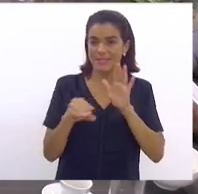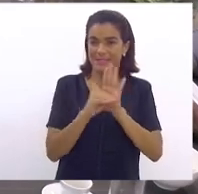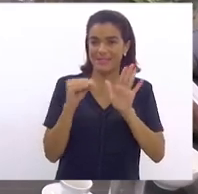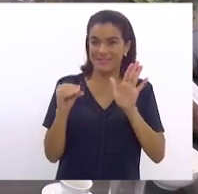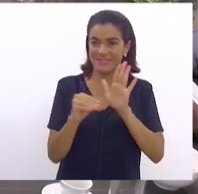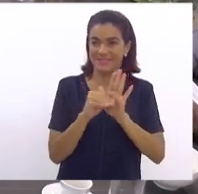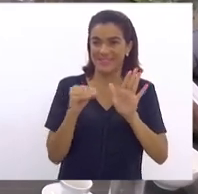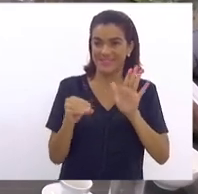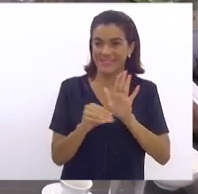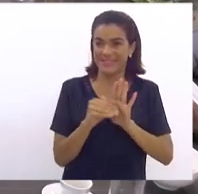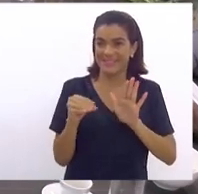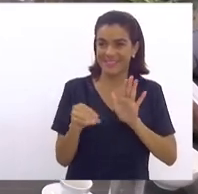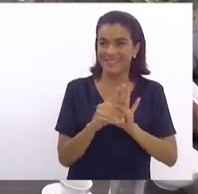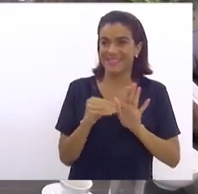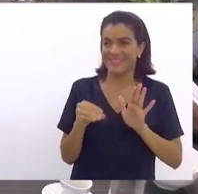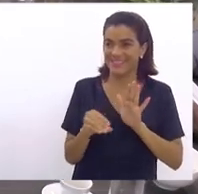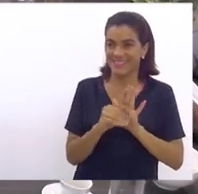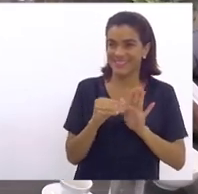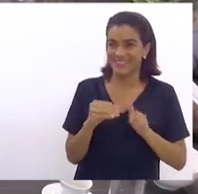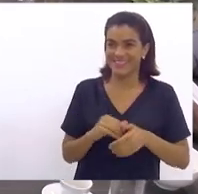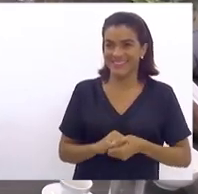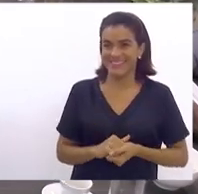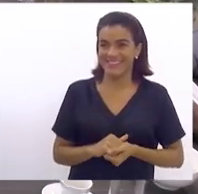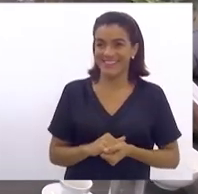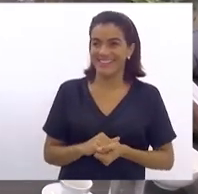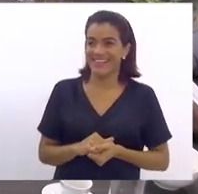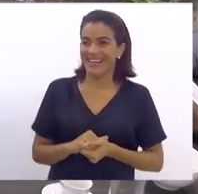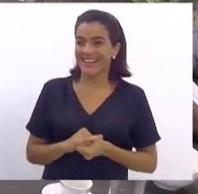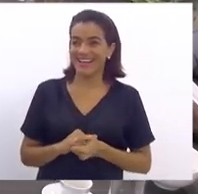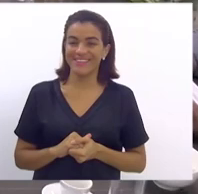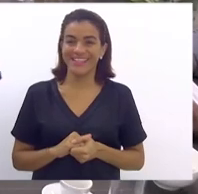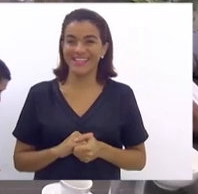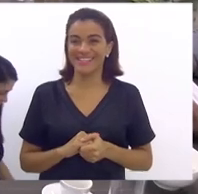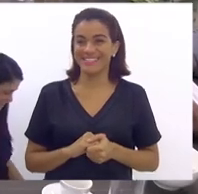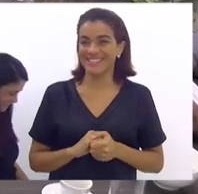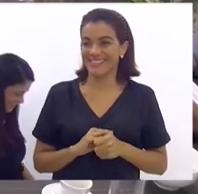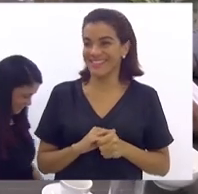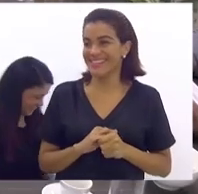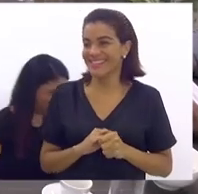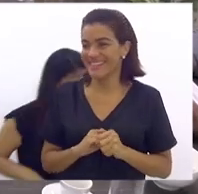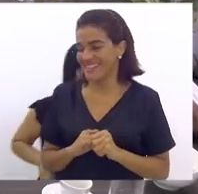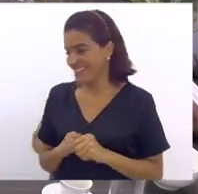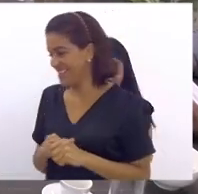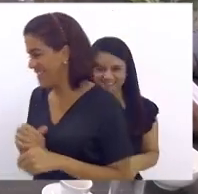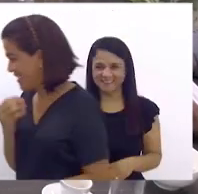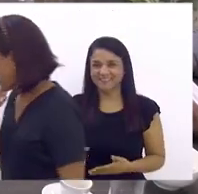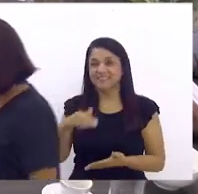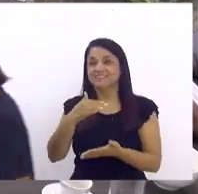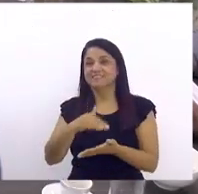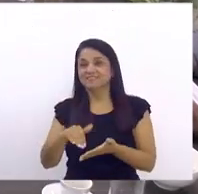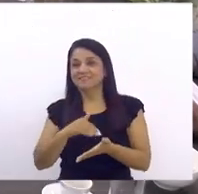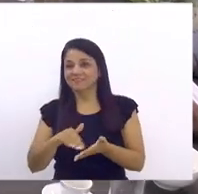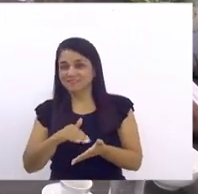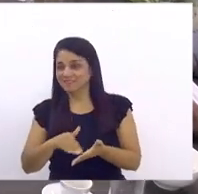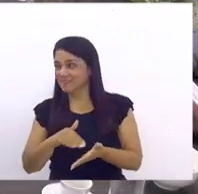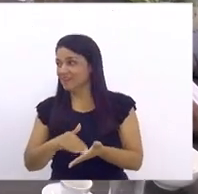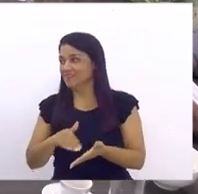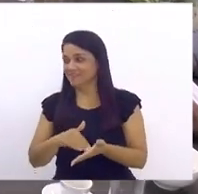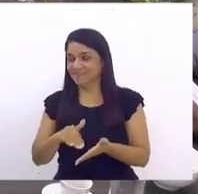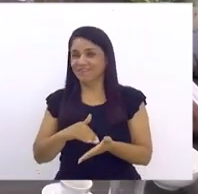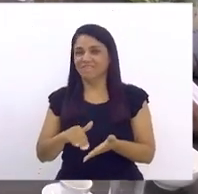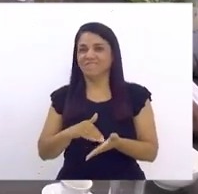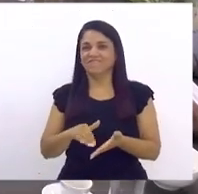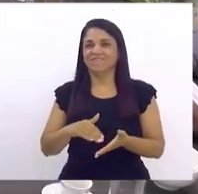aqui da deputada Célia. Então, não, como aqueles... secretária de assistência, que eu fui o óleo, né, óleo para quem precisa. Né?